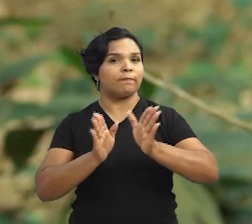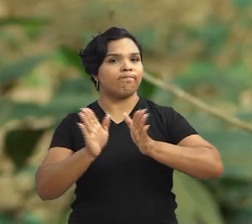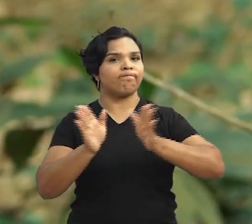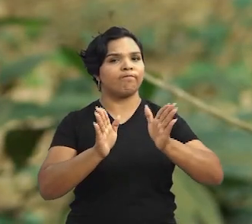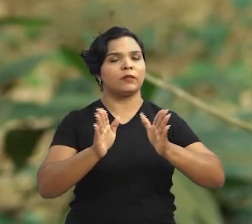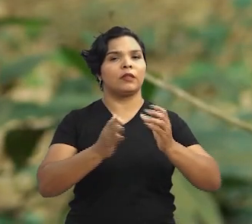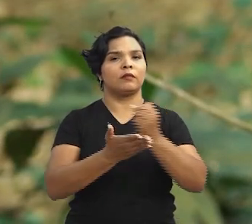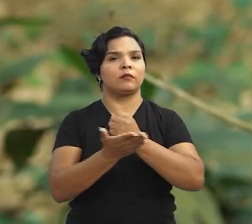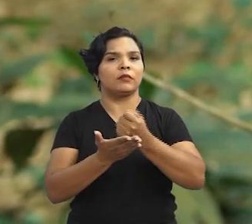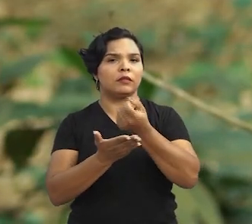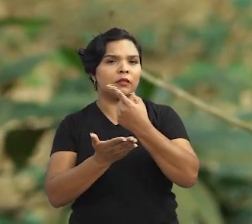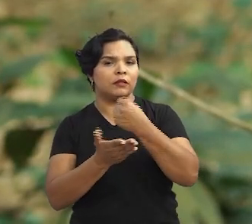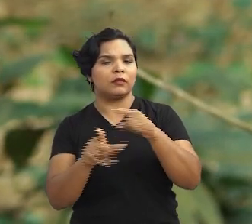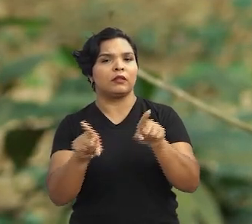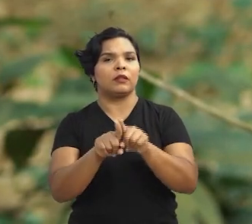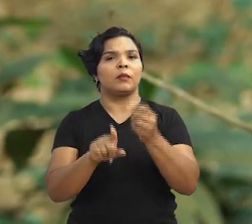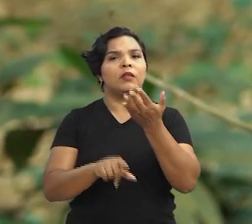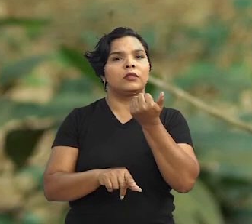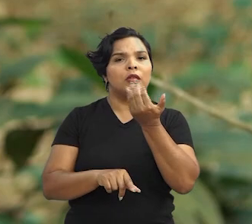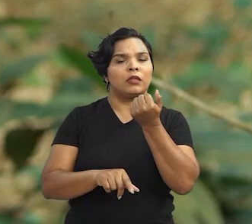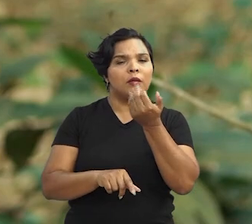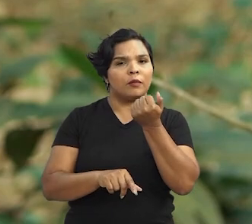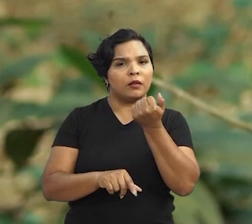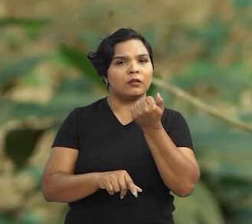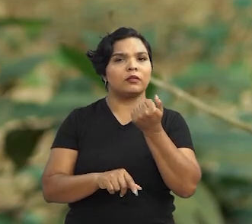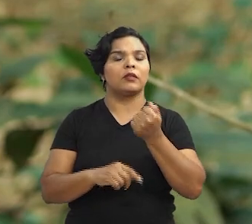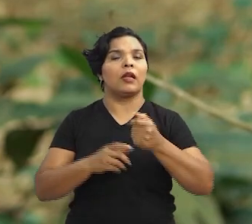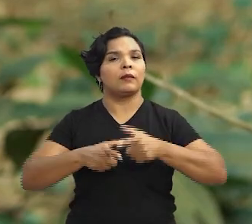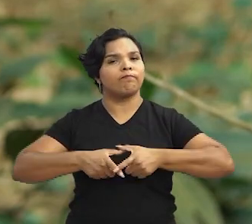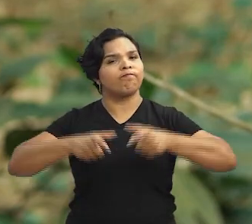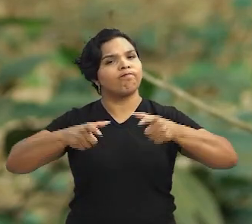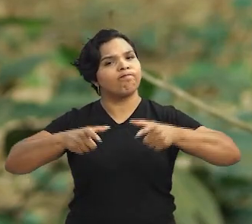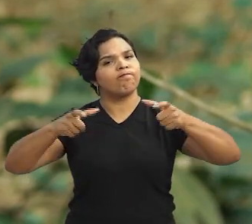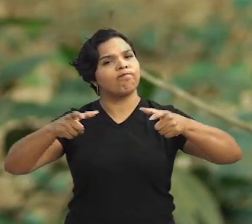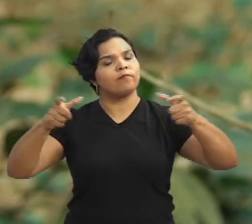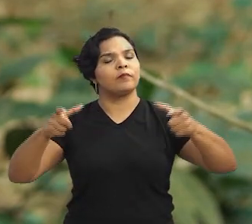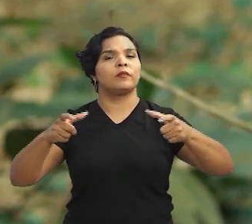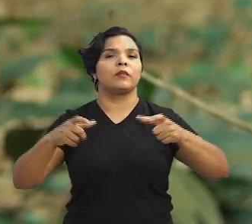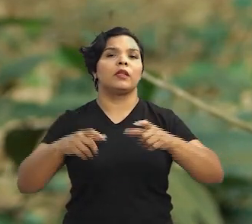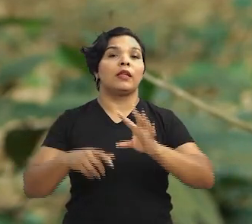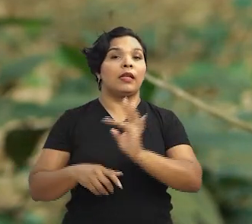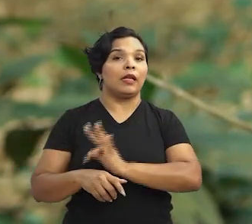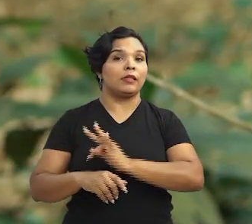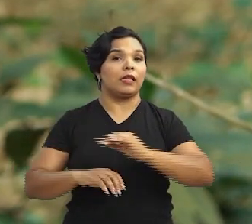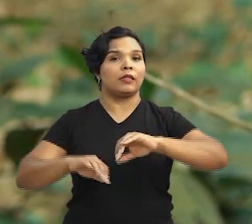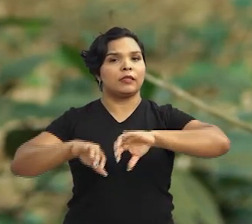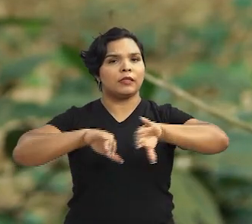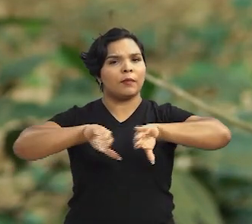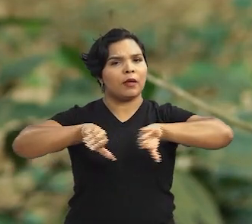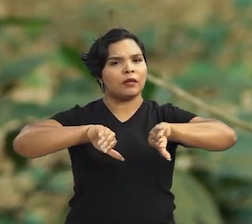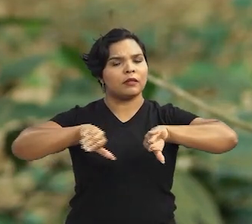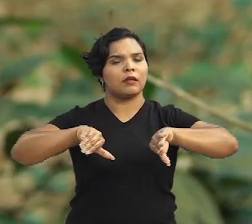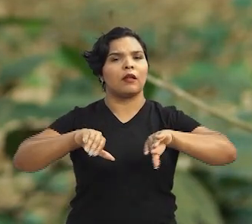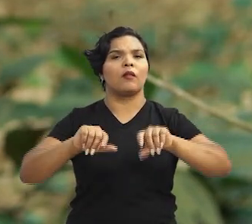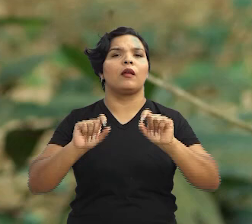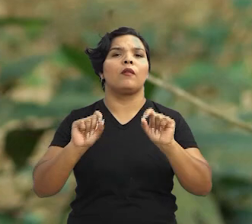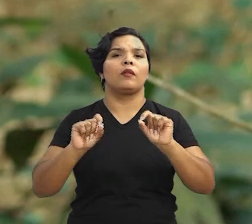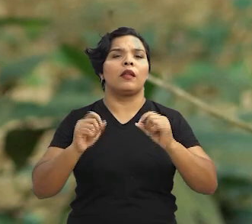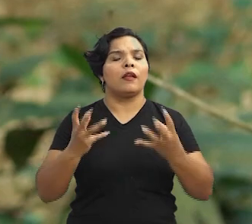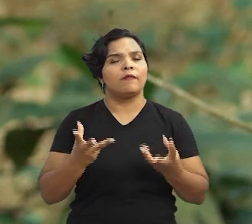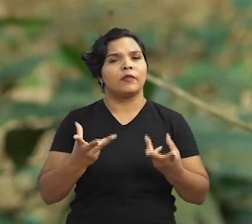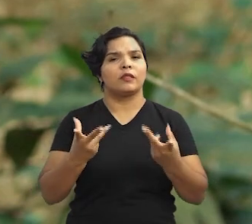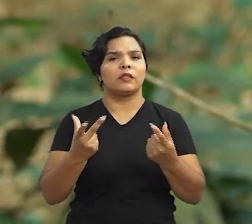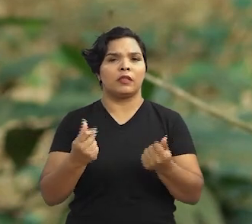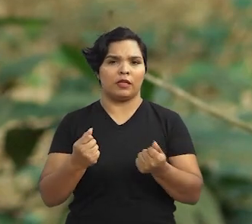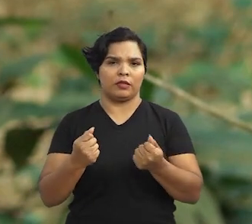A demanda das indústrias farmacêuticas e de alimentos por biocompostos ativos é crescente e as técnicas de separação desses